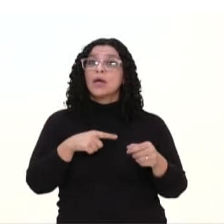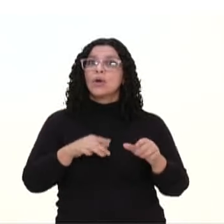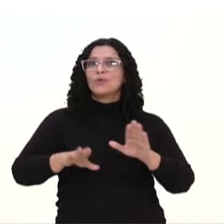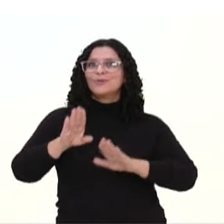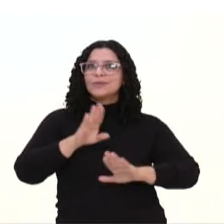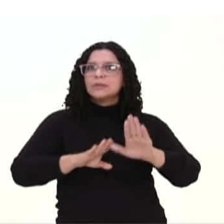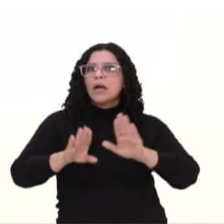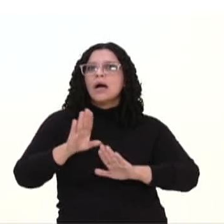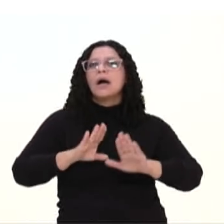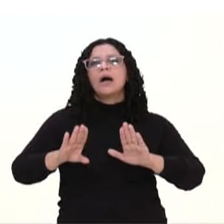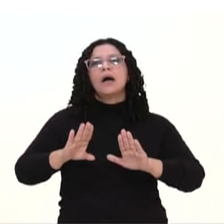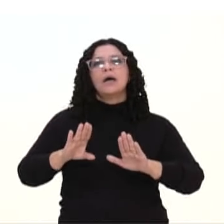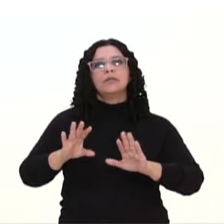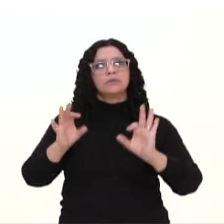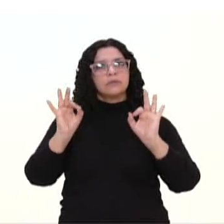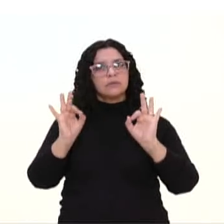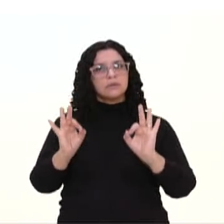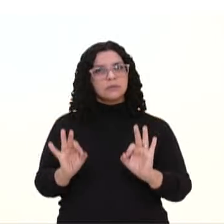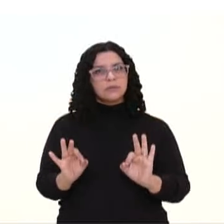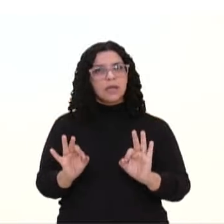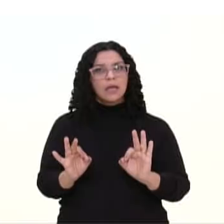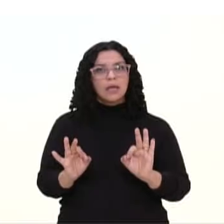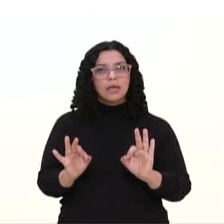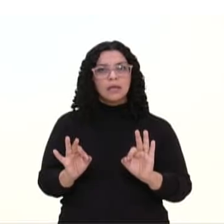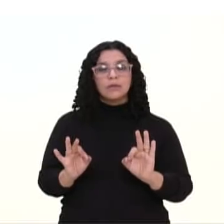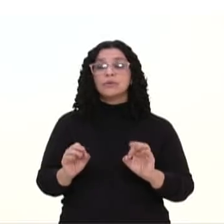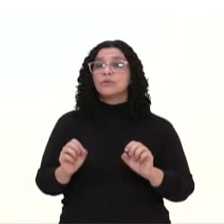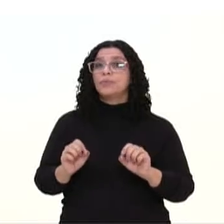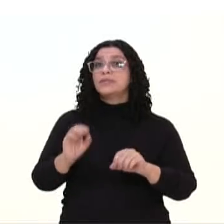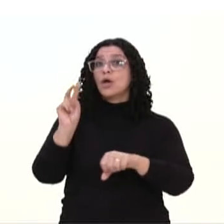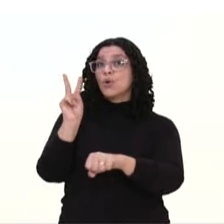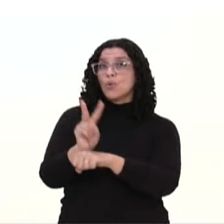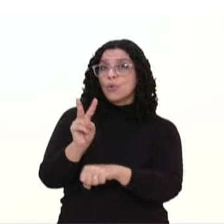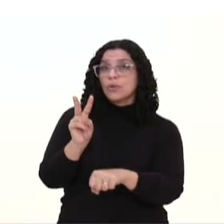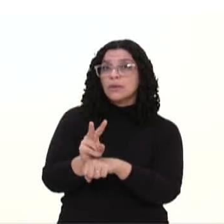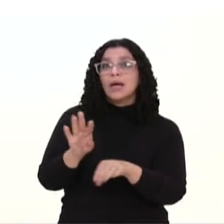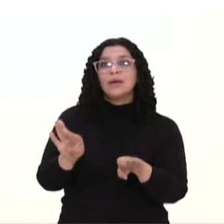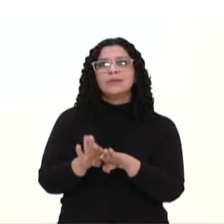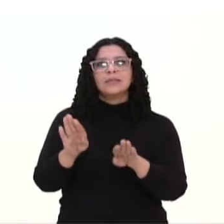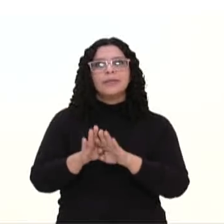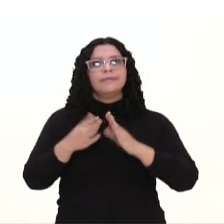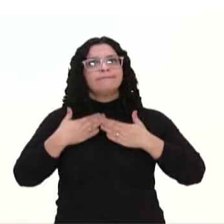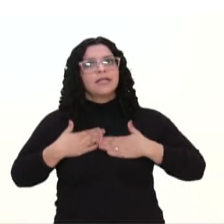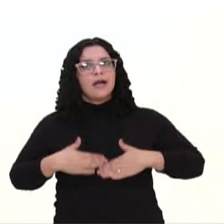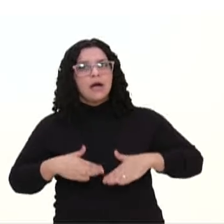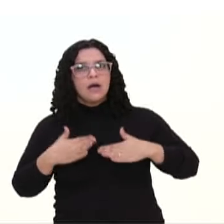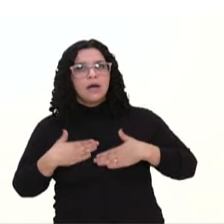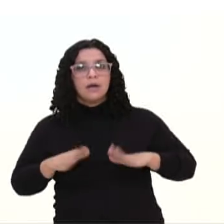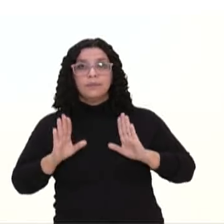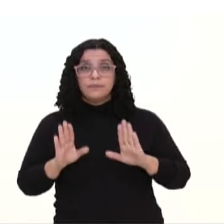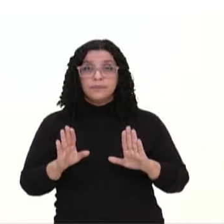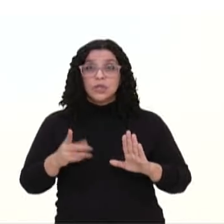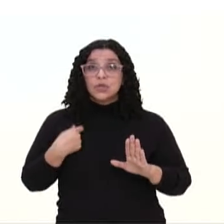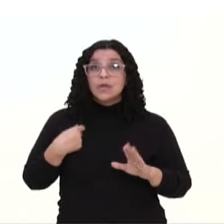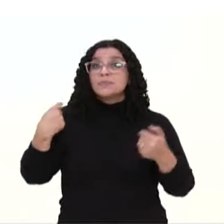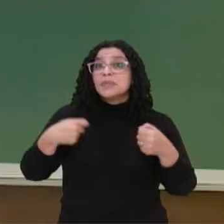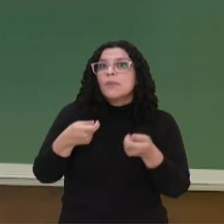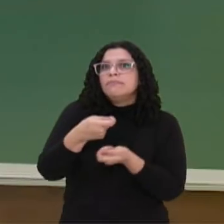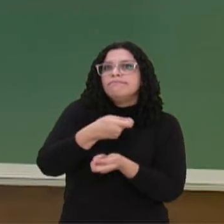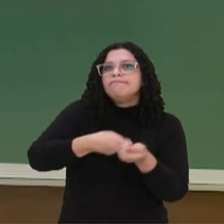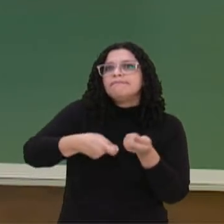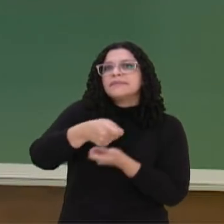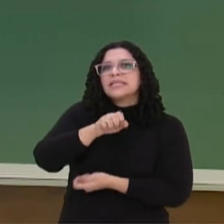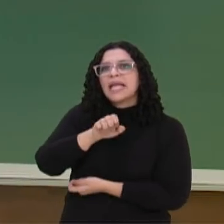com racionalidade, precaução e parcimônia, ou seja, economia,